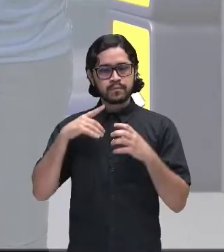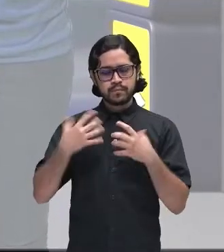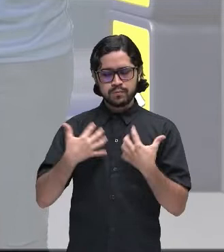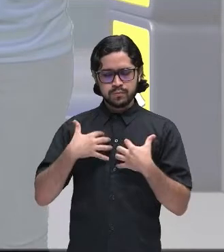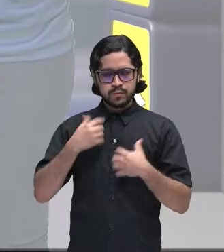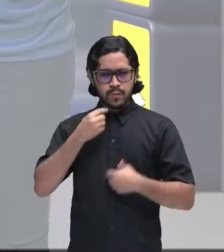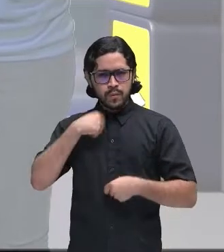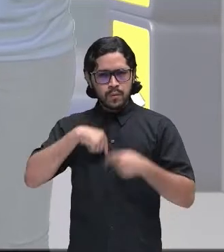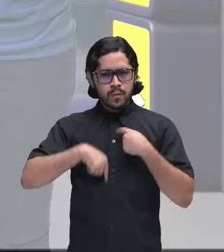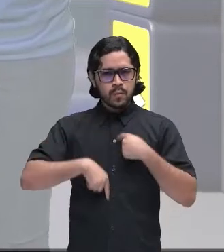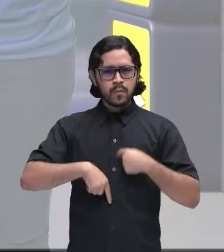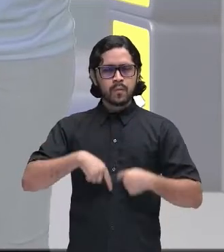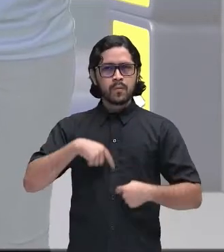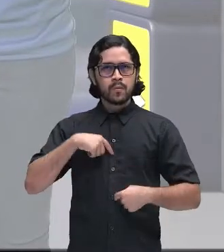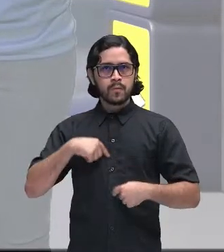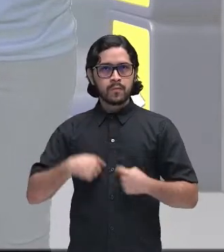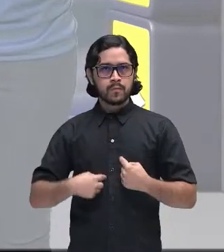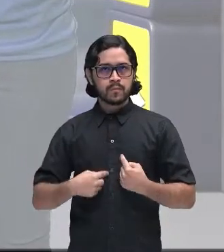processar, vamos